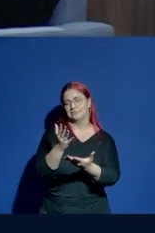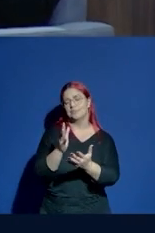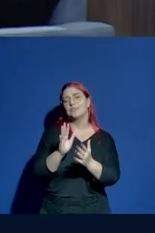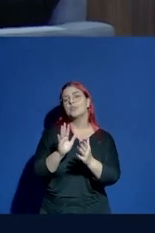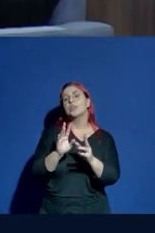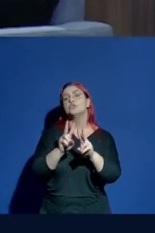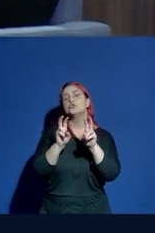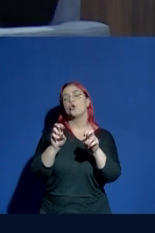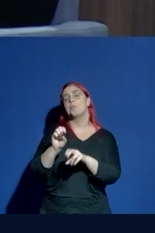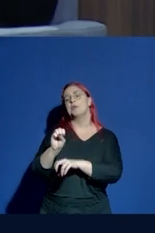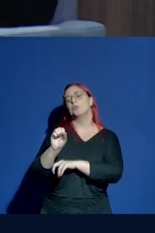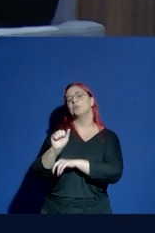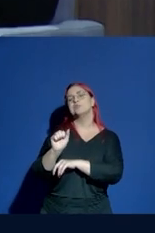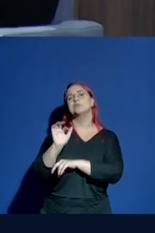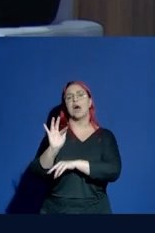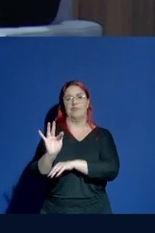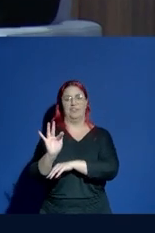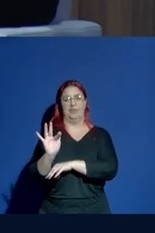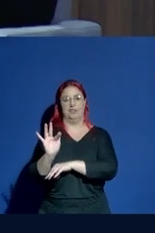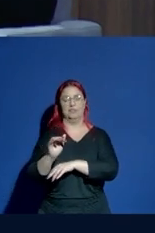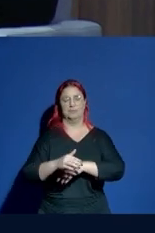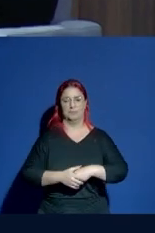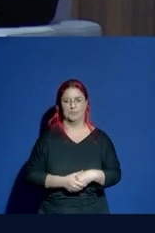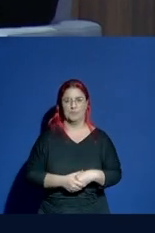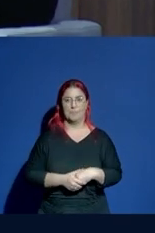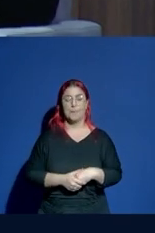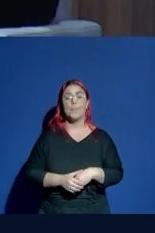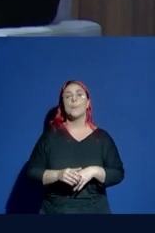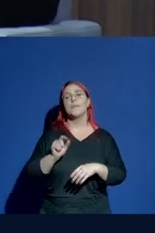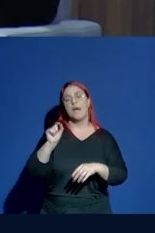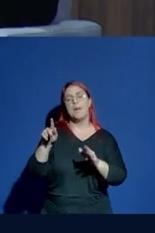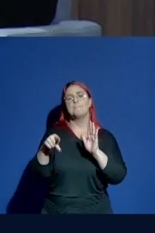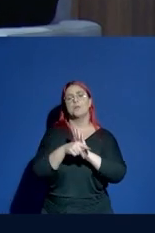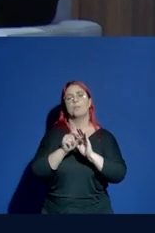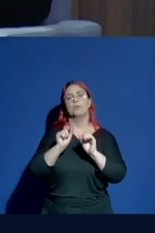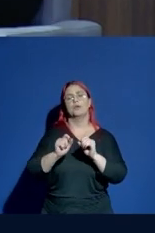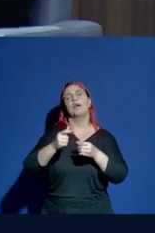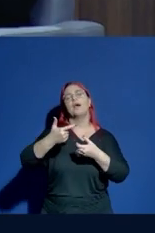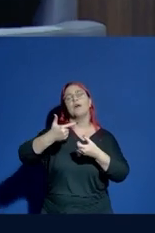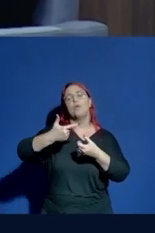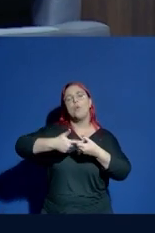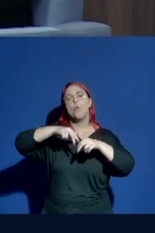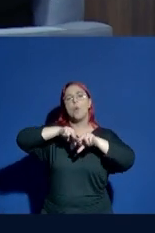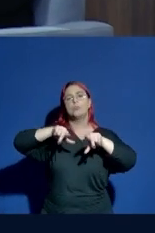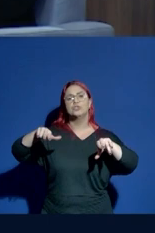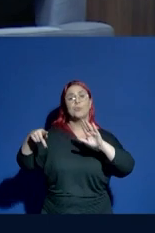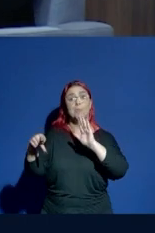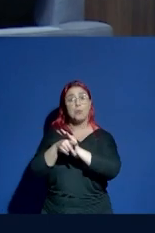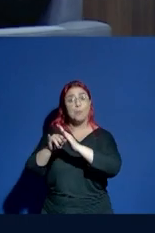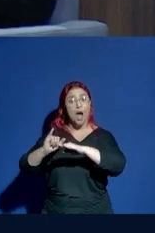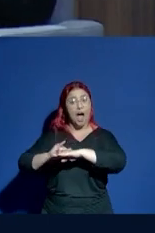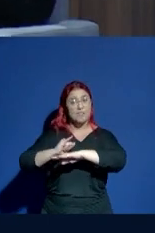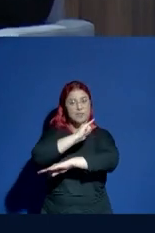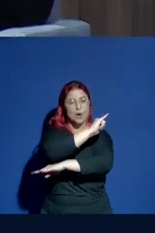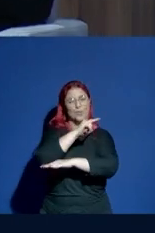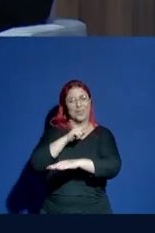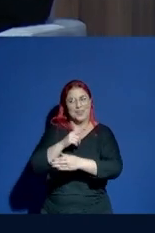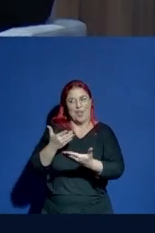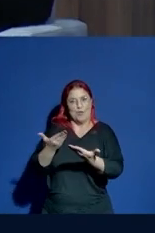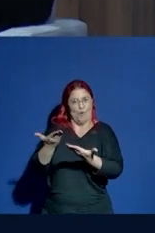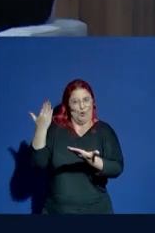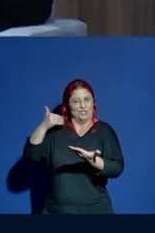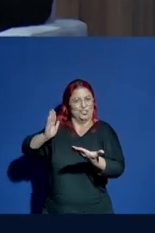sua sobre o Safe né boa viagem fios o combustível sustentáveis de aviação Como foram até abordados hoje de manhã do primeiro painel